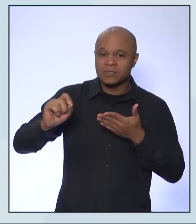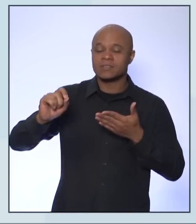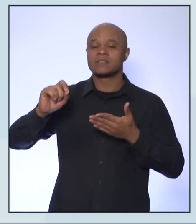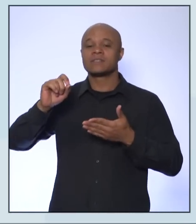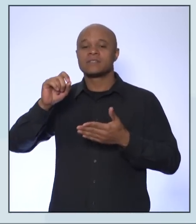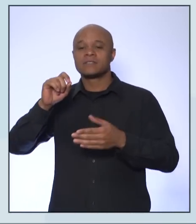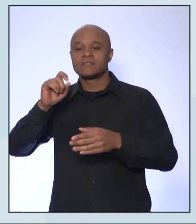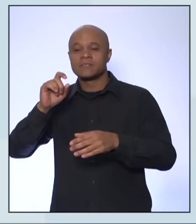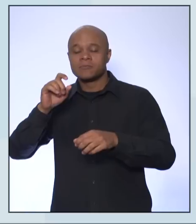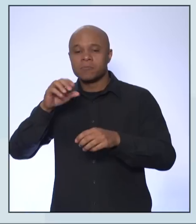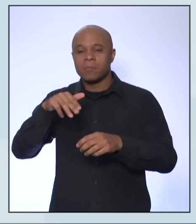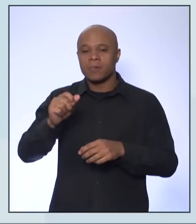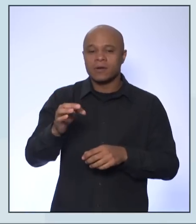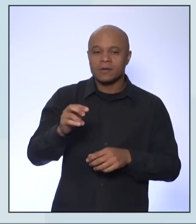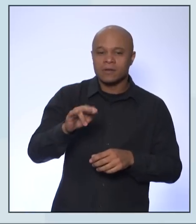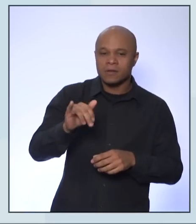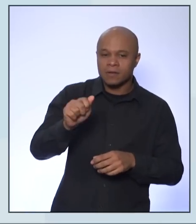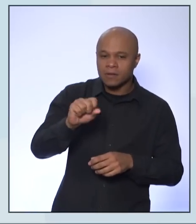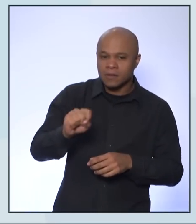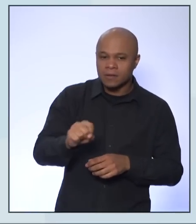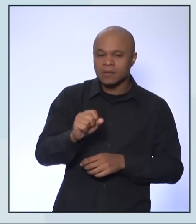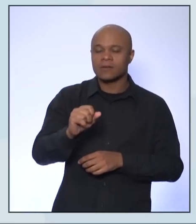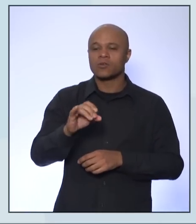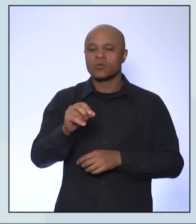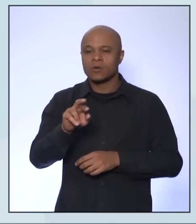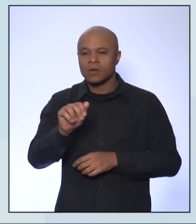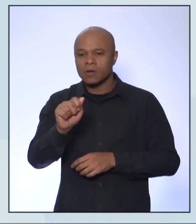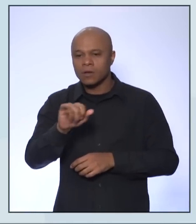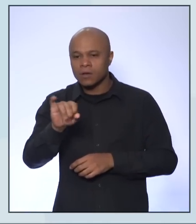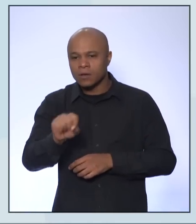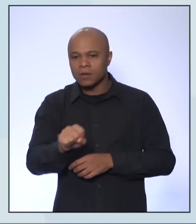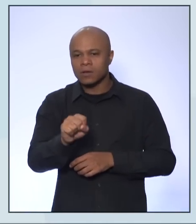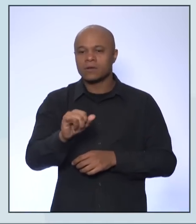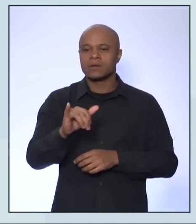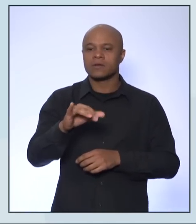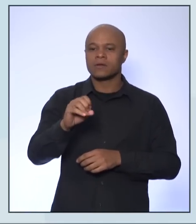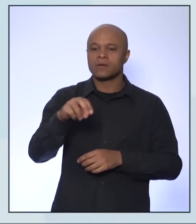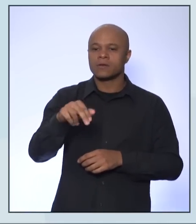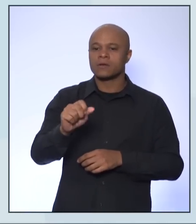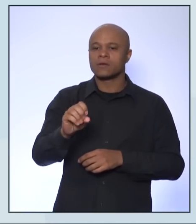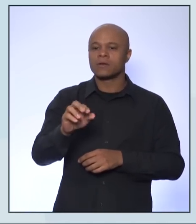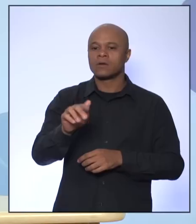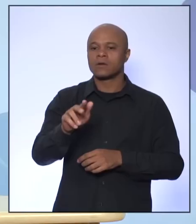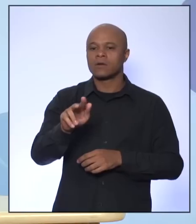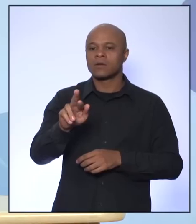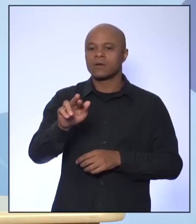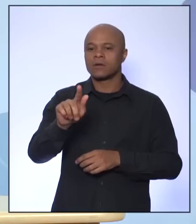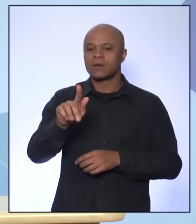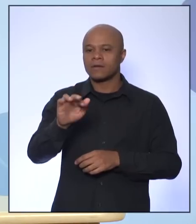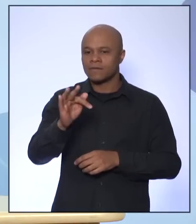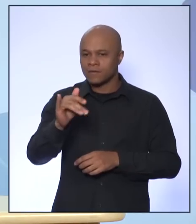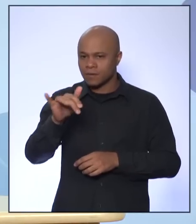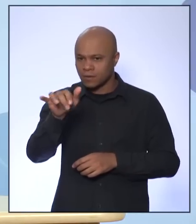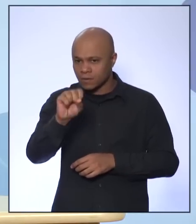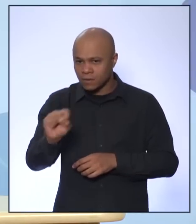ou imateriais, orais e iconográficas. Vou voltar aqui.